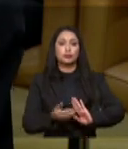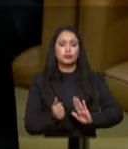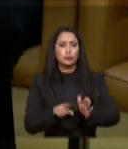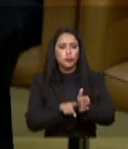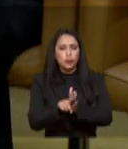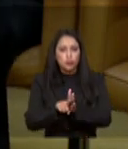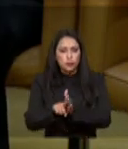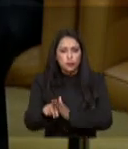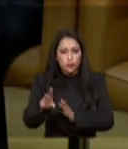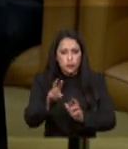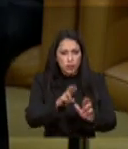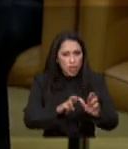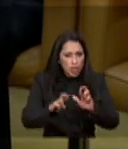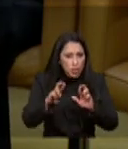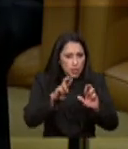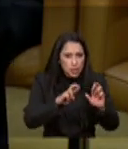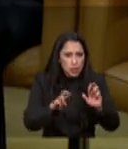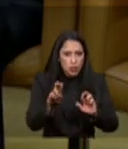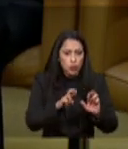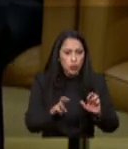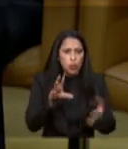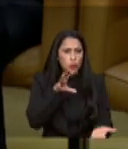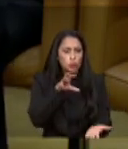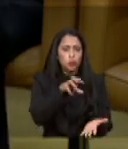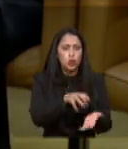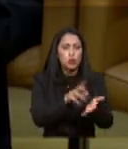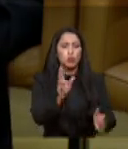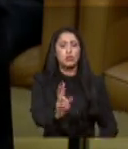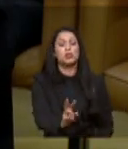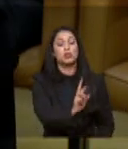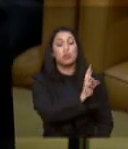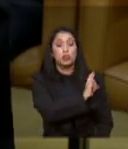fiscalizadora e sancionadora dos órgãos responsáveis,